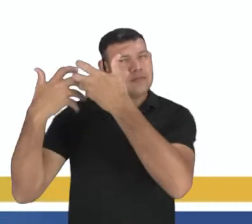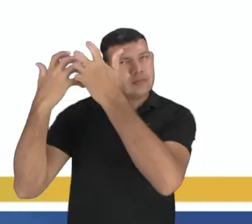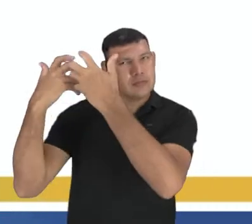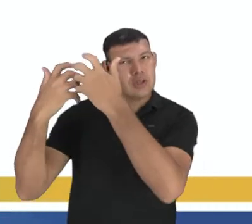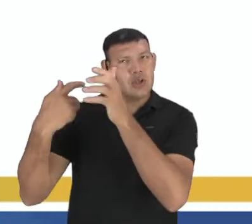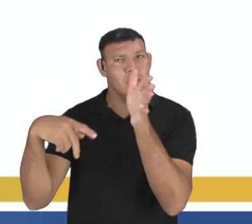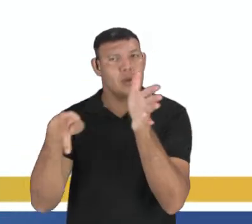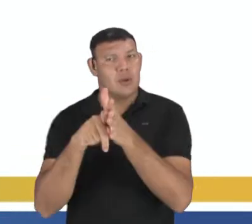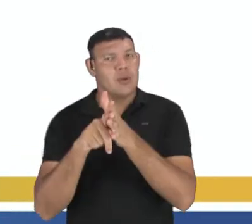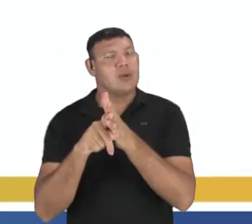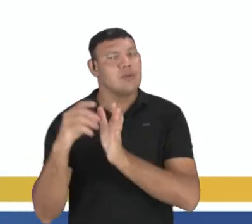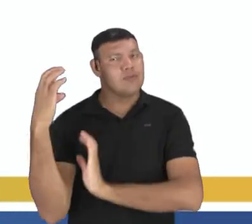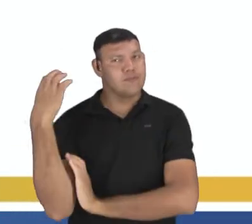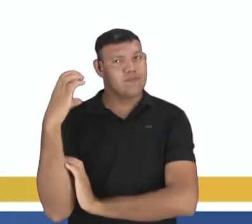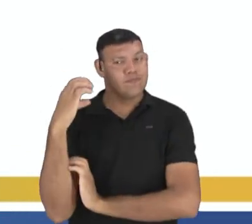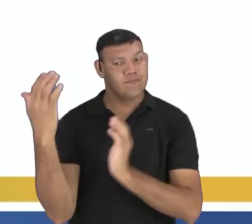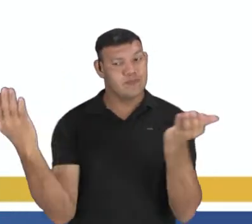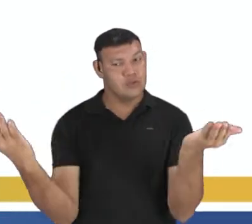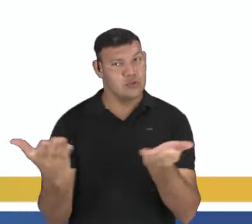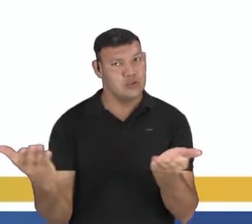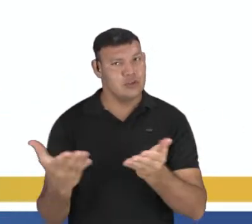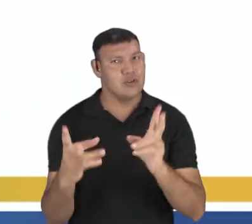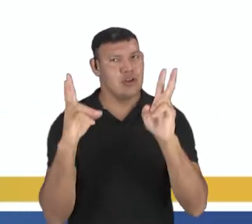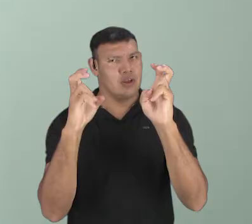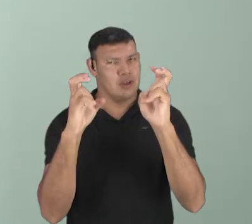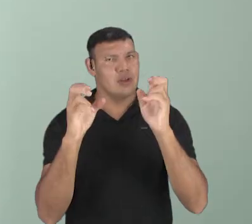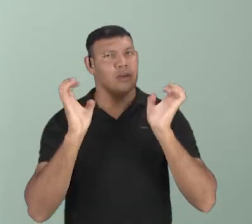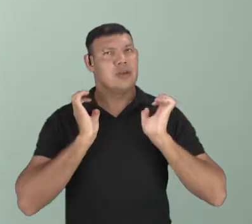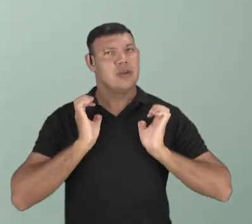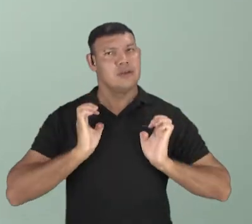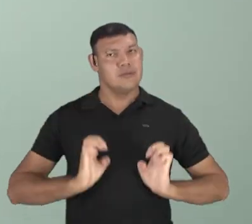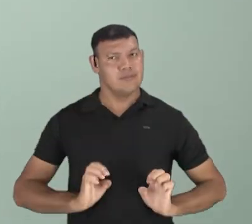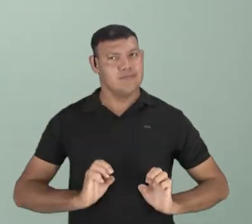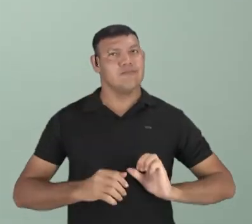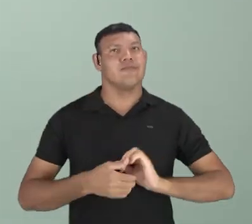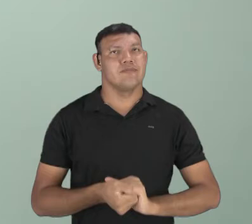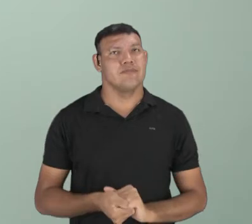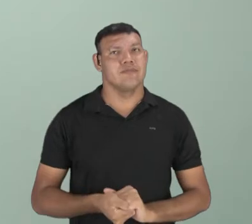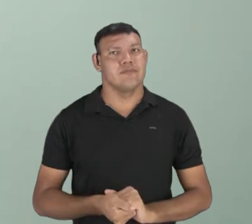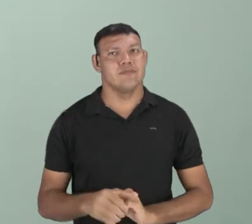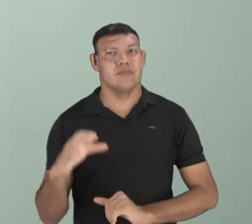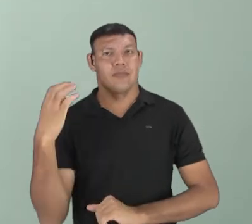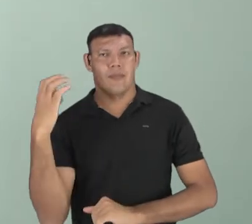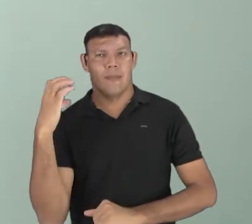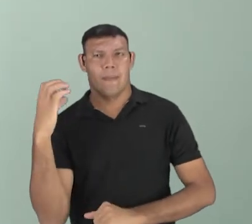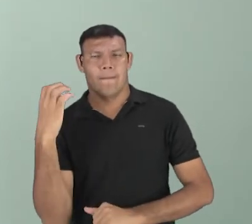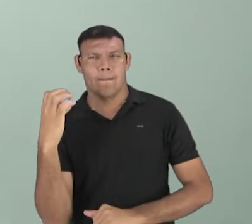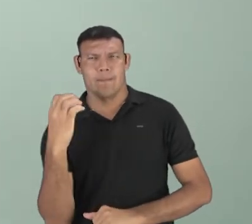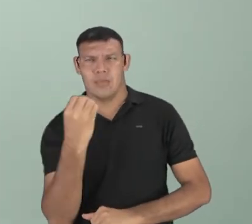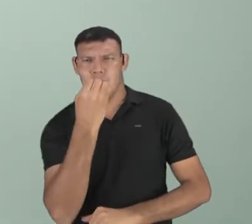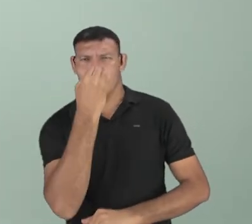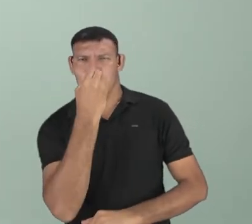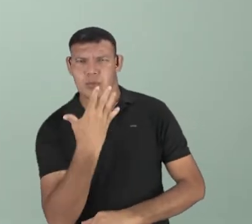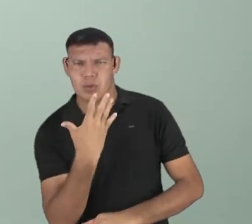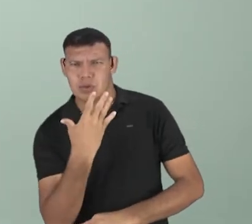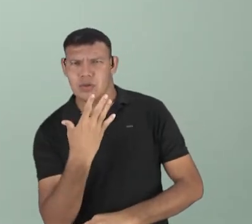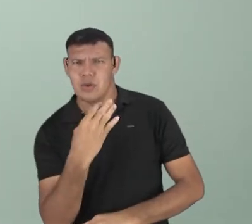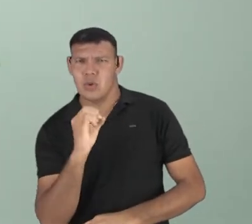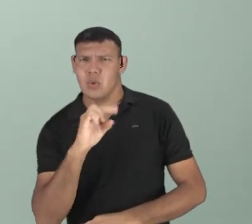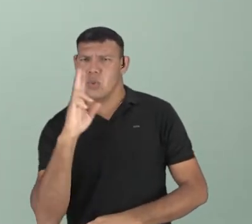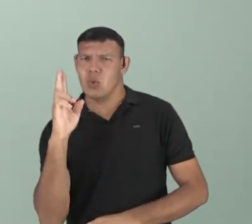de hoje, que a gente vai começar a entrar em um tema sobre a ética. Por exemplo, a ciência para o bem ou a ciência para o mal? A ciência